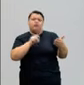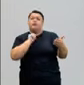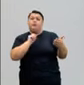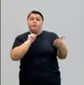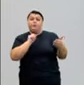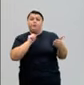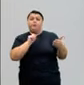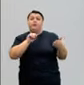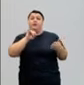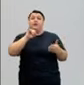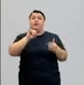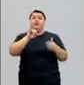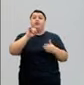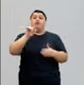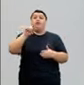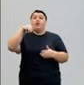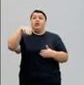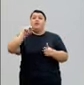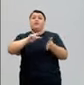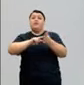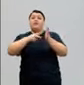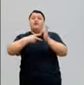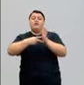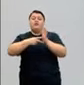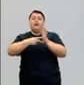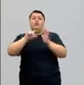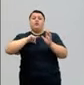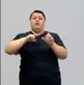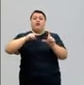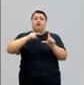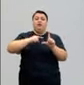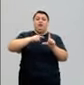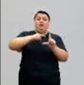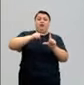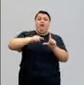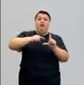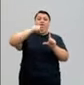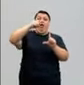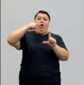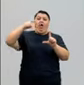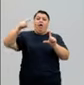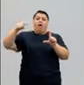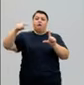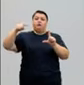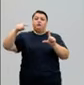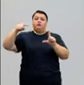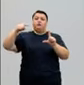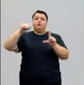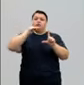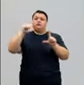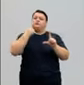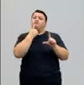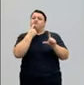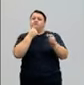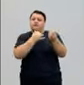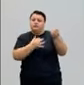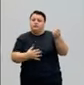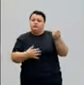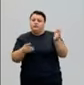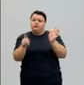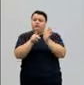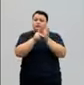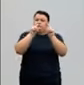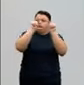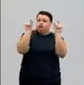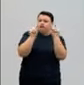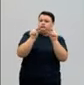Então, IgM, o que quer dizer? É quando tem altos níveis, né, no corpo, no sangue, no organismo, ele